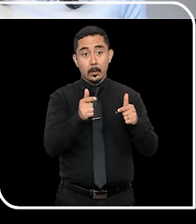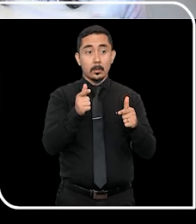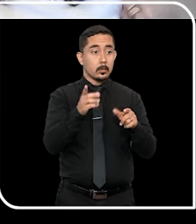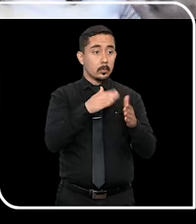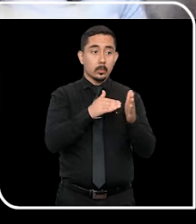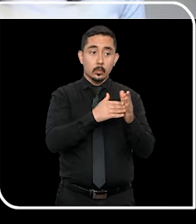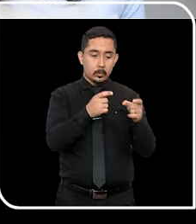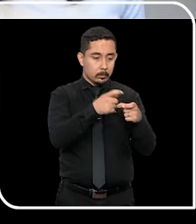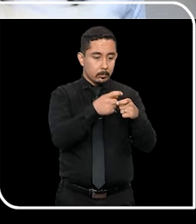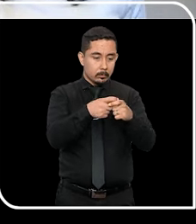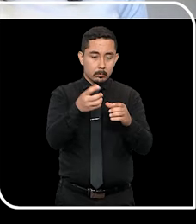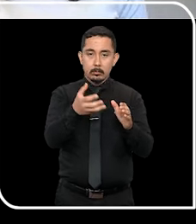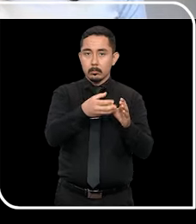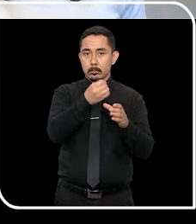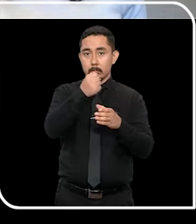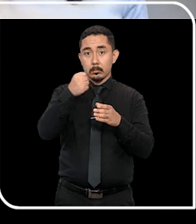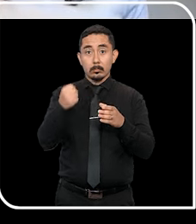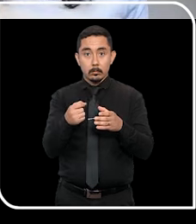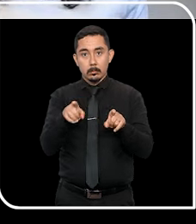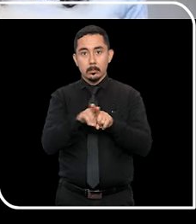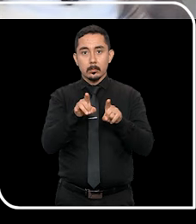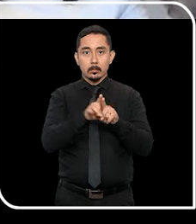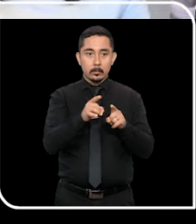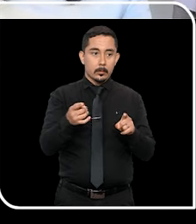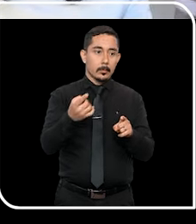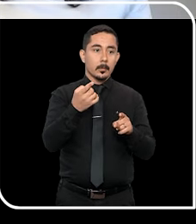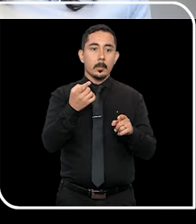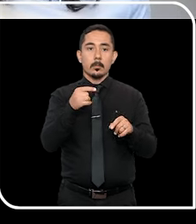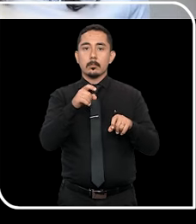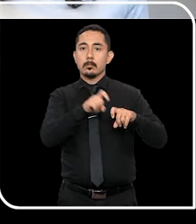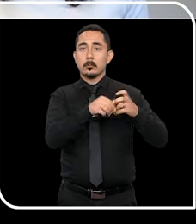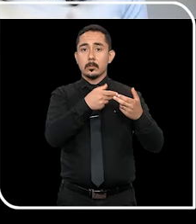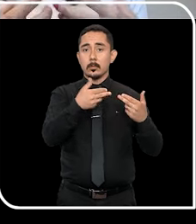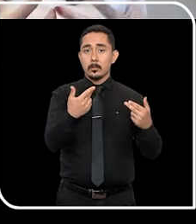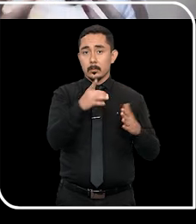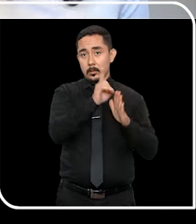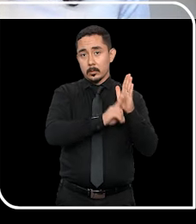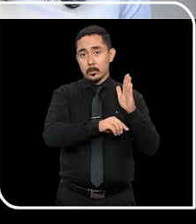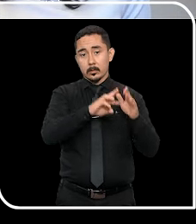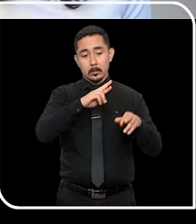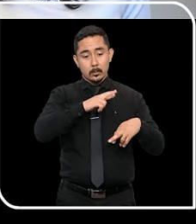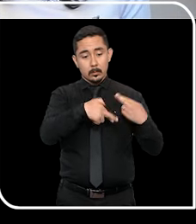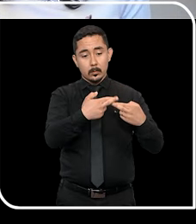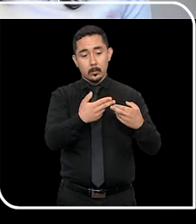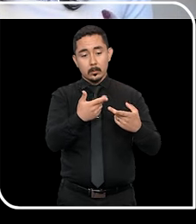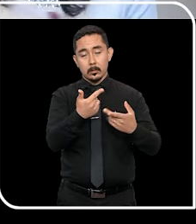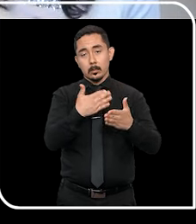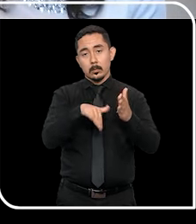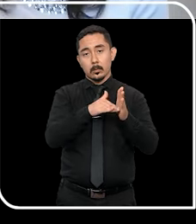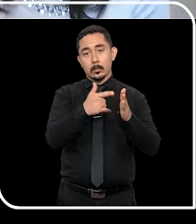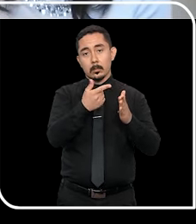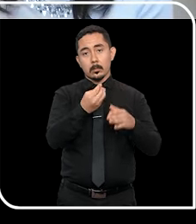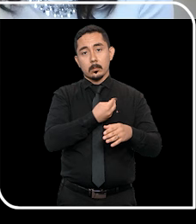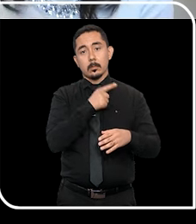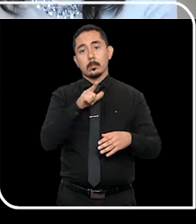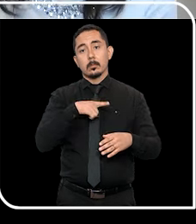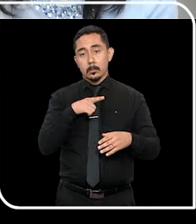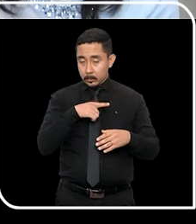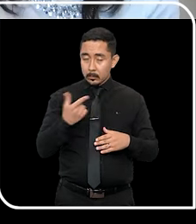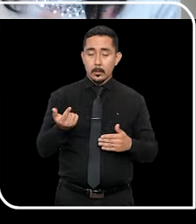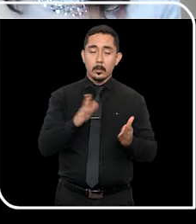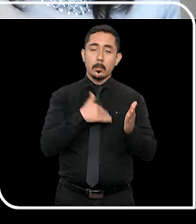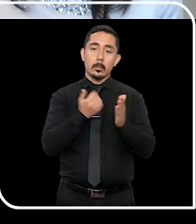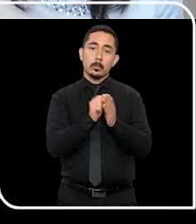cotas tiveram direito à sexualidade direito reprodutivo E com isso eles estão presentes e a gente tem convivido muito